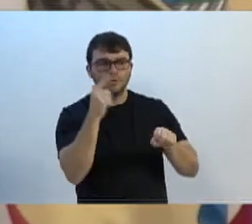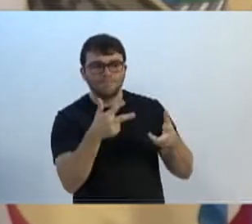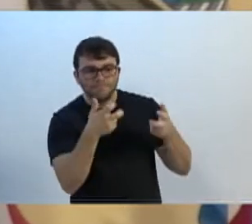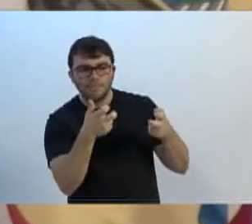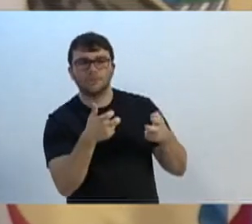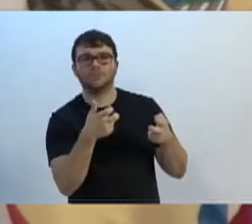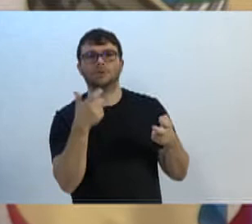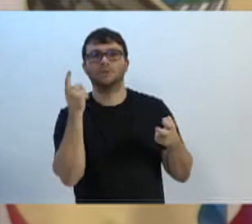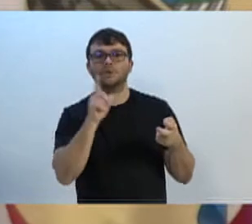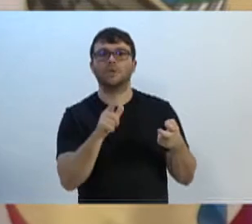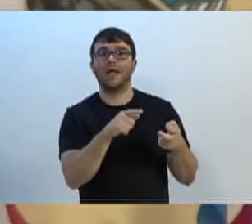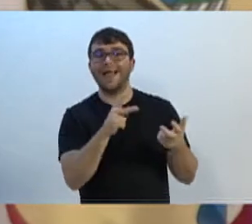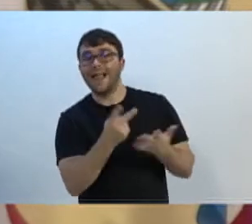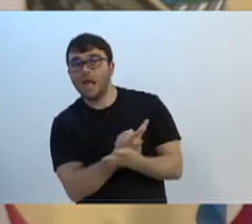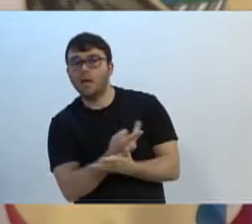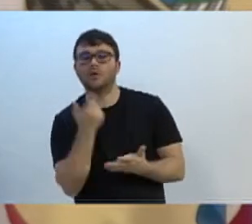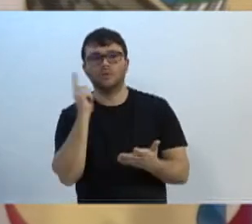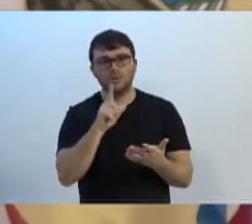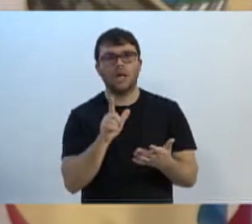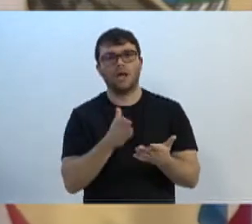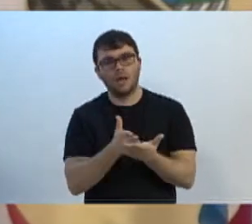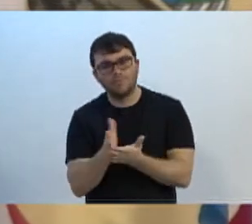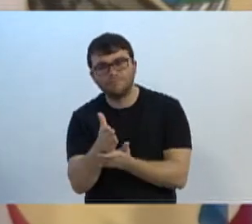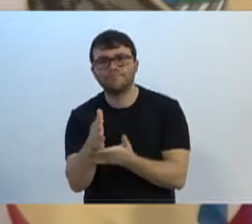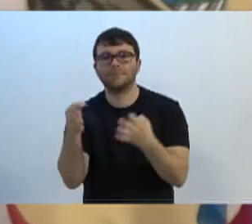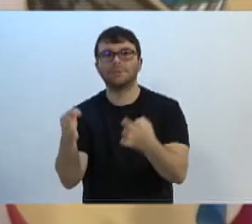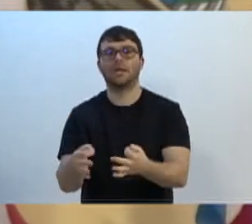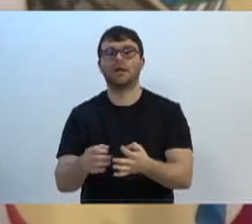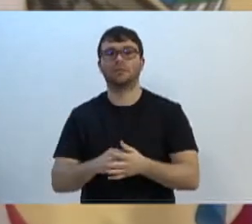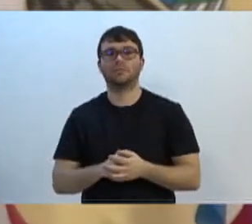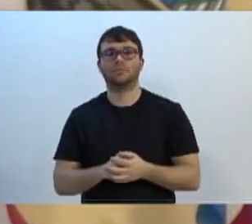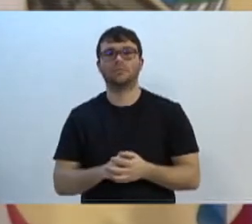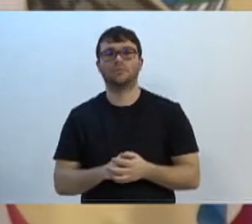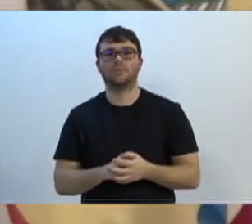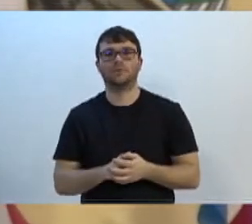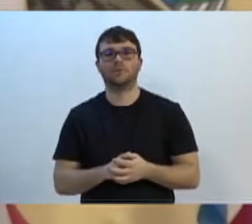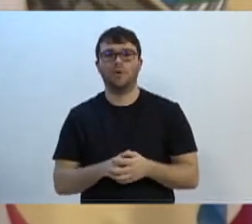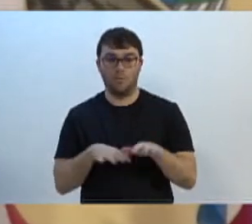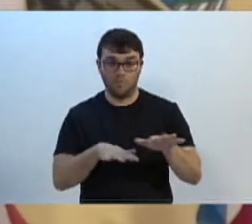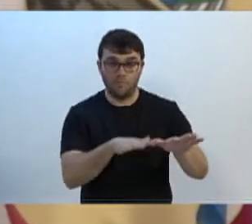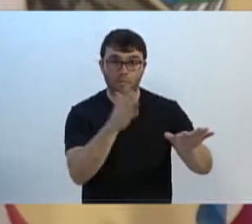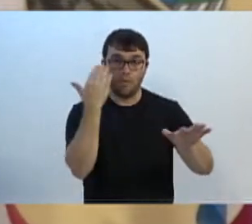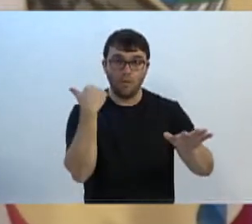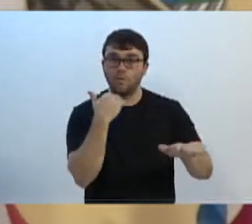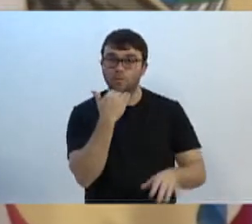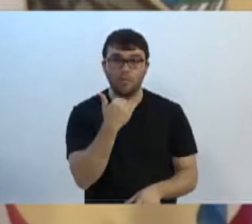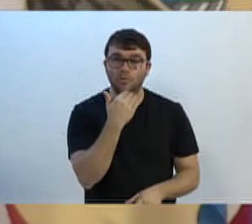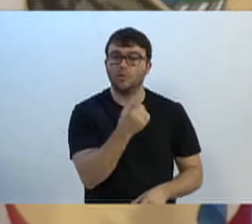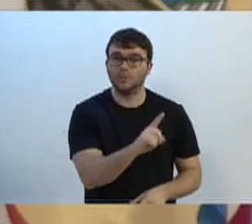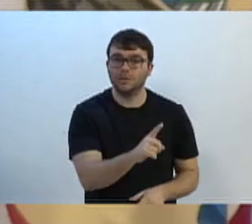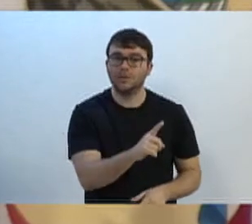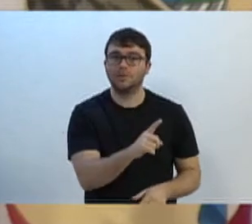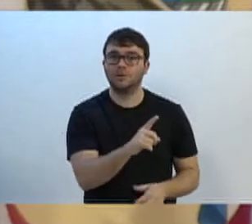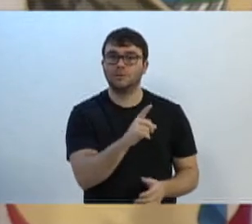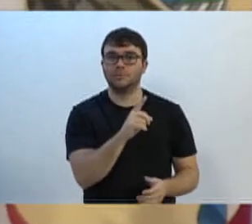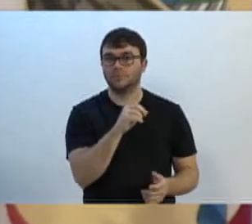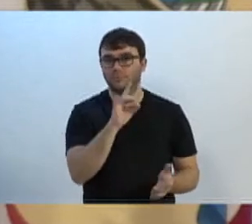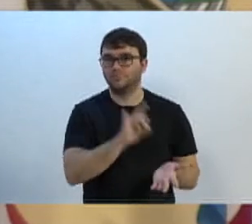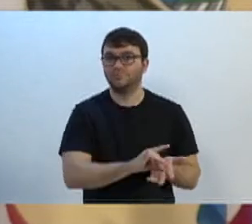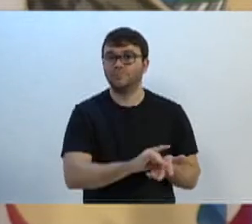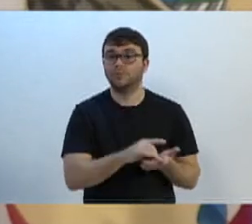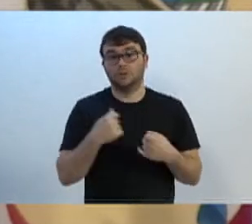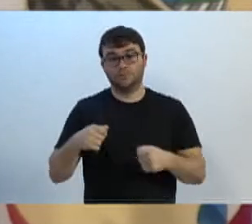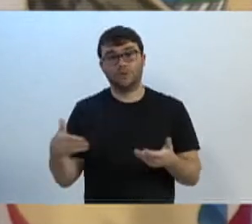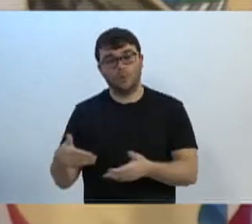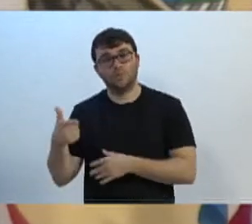construir isso aqui nós enquanto mobilização naquele momento não conseguimos a efetividade e é isso que nós precisamos aqui